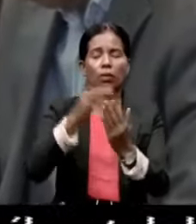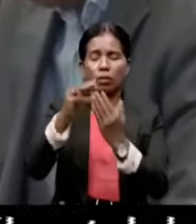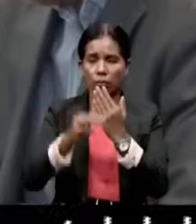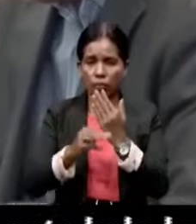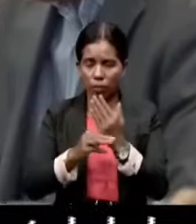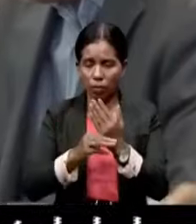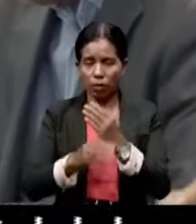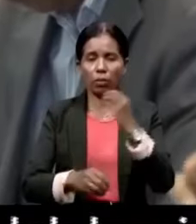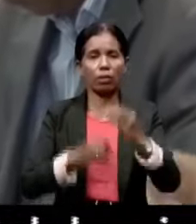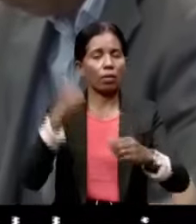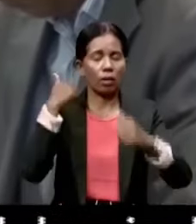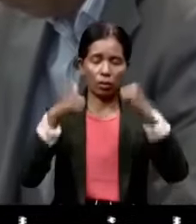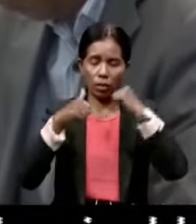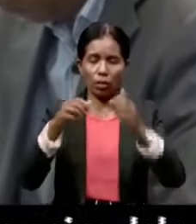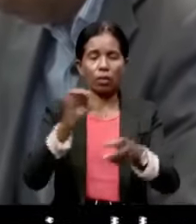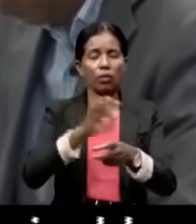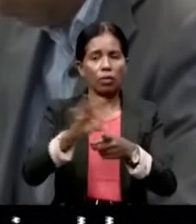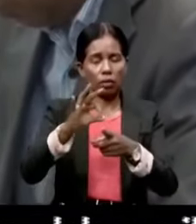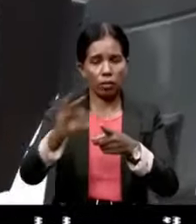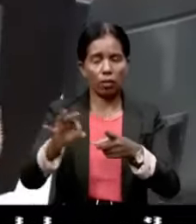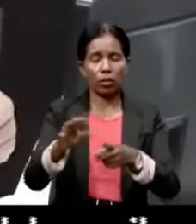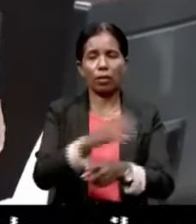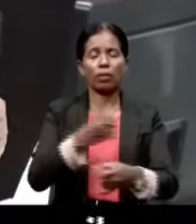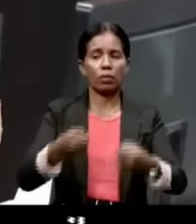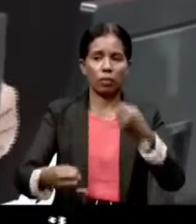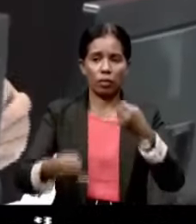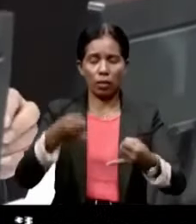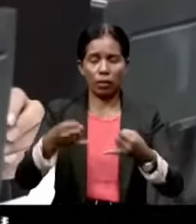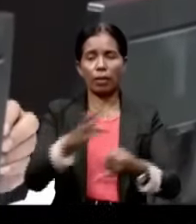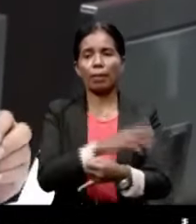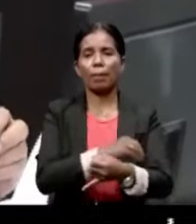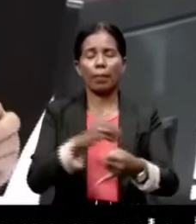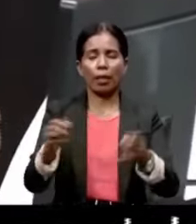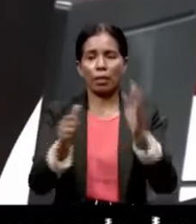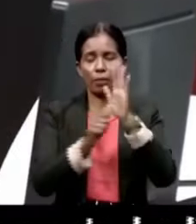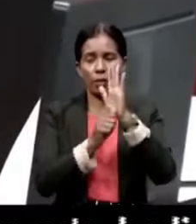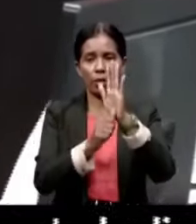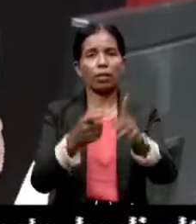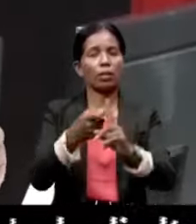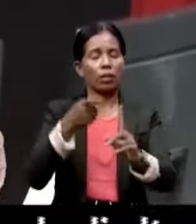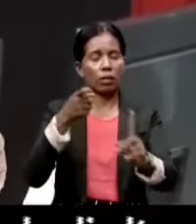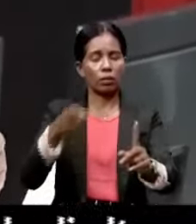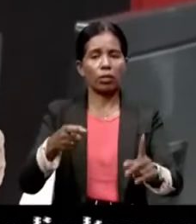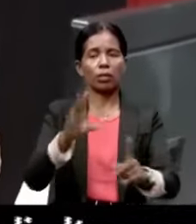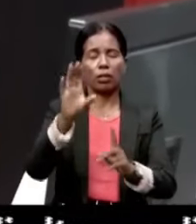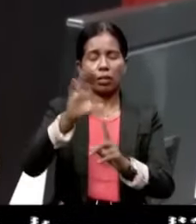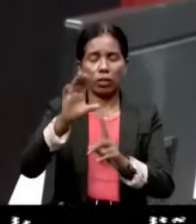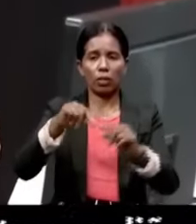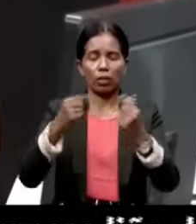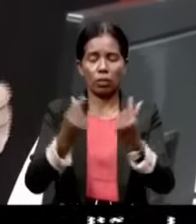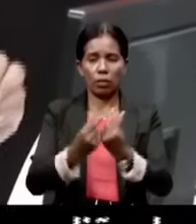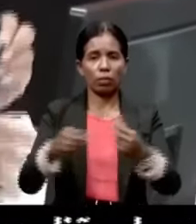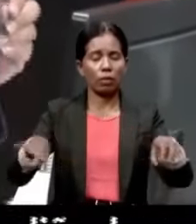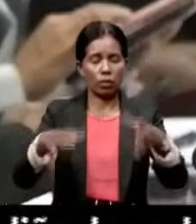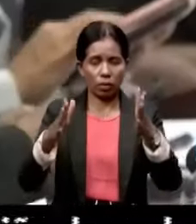FON com a atividade de formação centro, formação jurídico no judiciária, neve apresenta Rússia. Coordenadora Grupo Trabalho